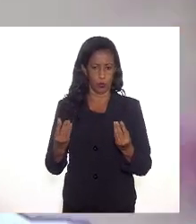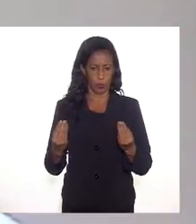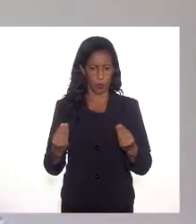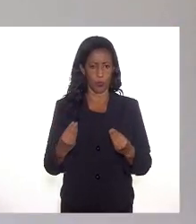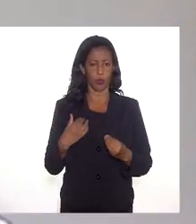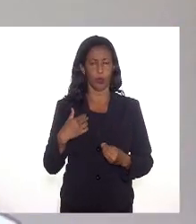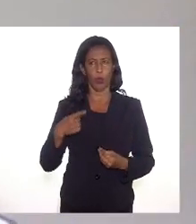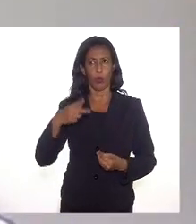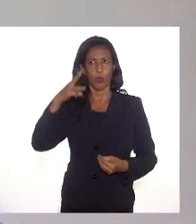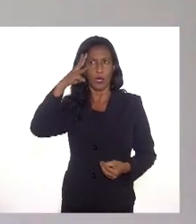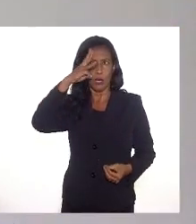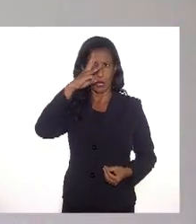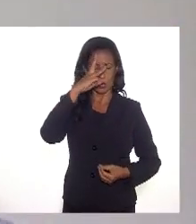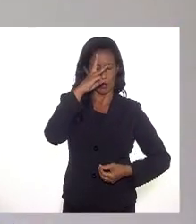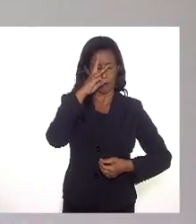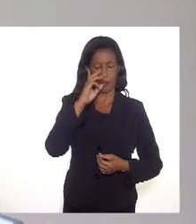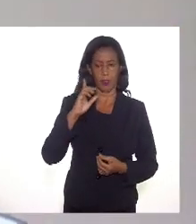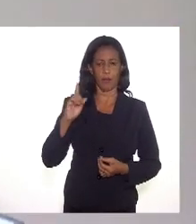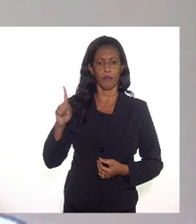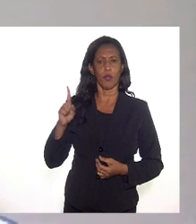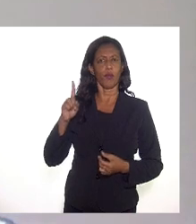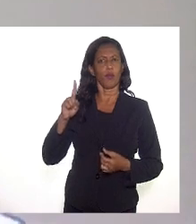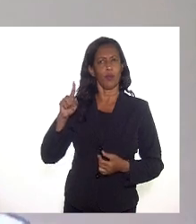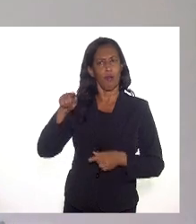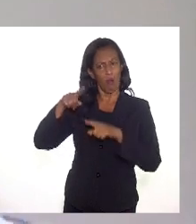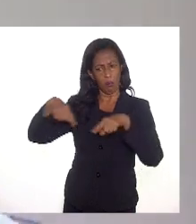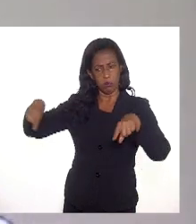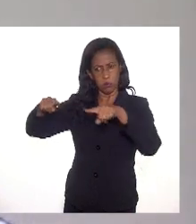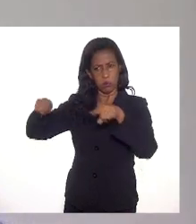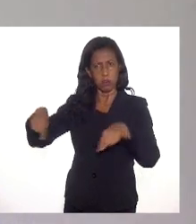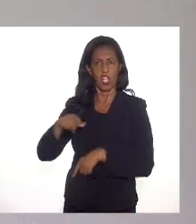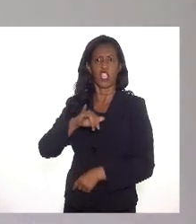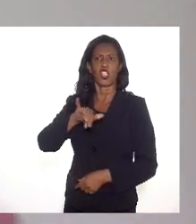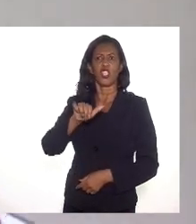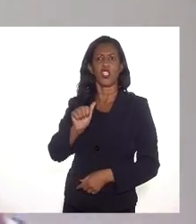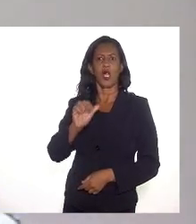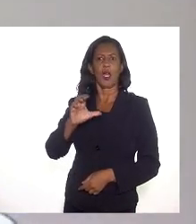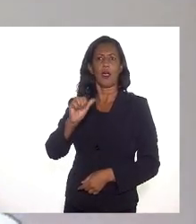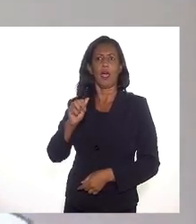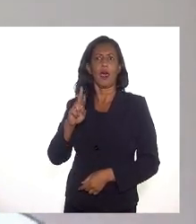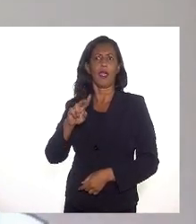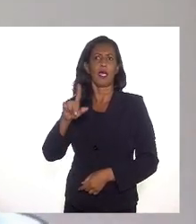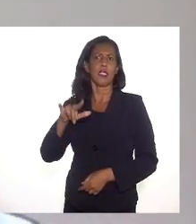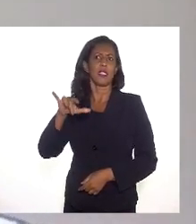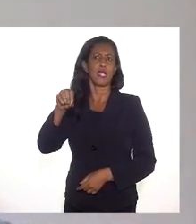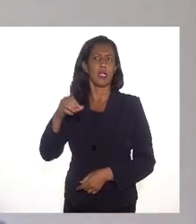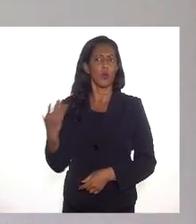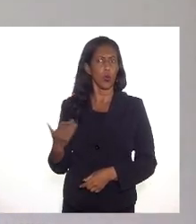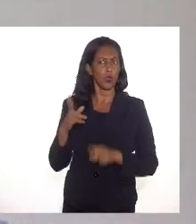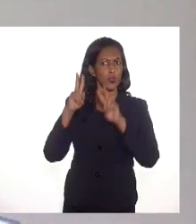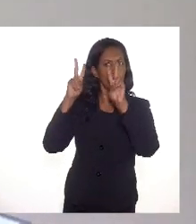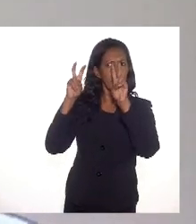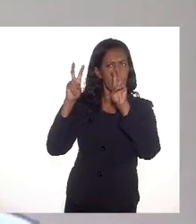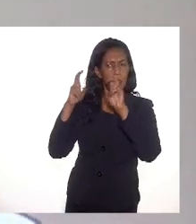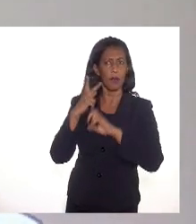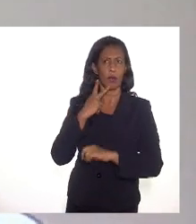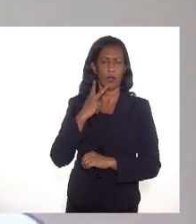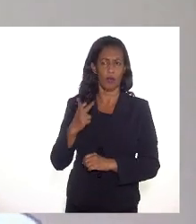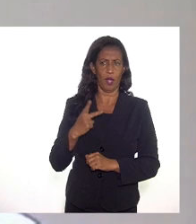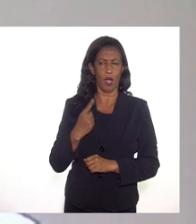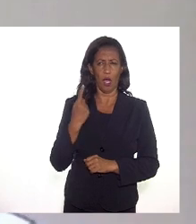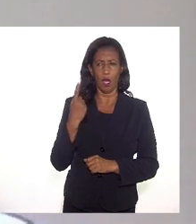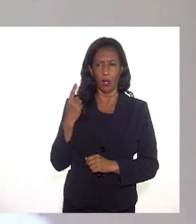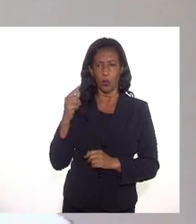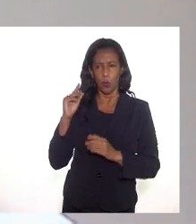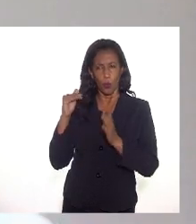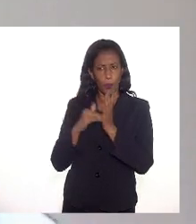inclusive na terça-feira sobre a chacina do Jacarezinho na quinta-feira passada e hoje eu quero abordar esse tema nos minutos